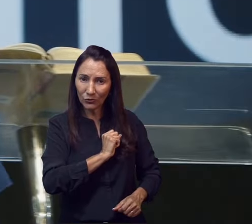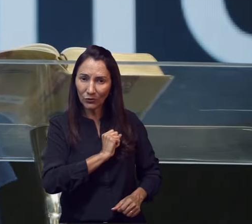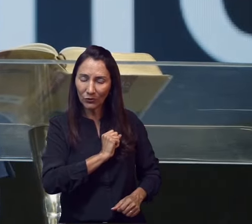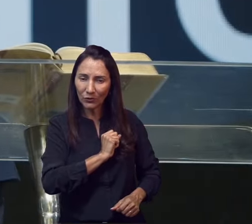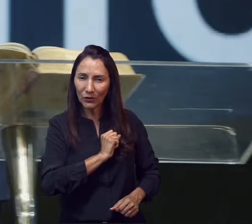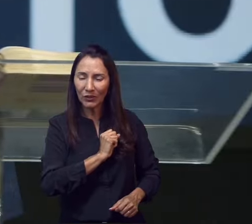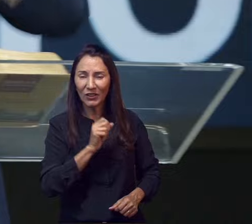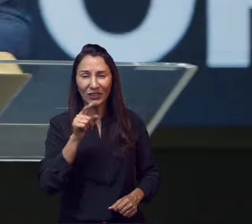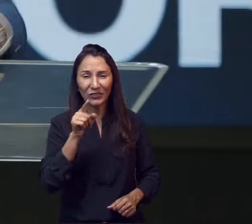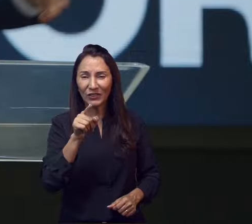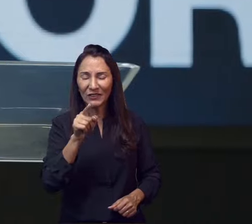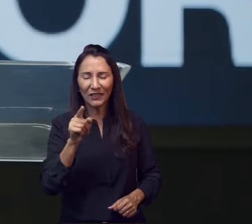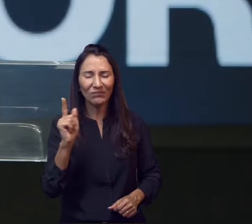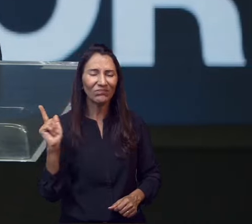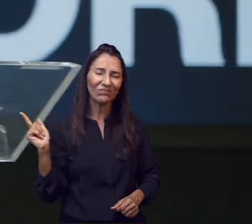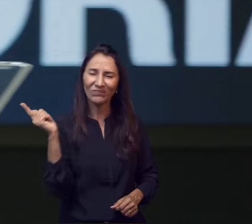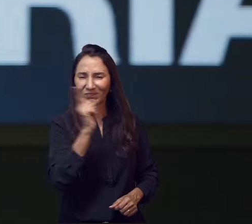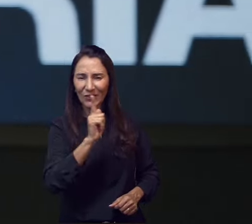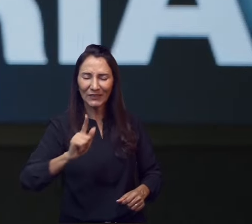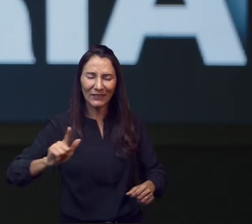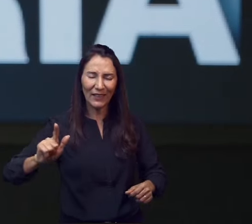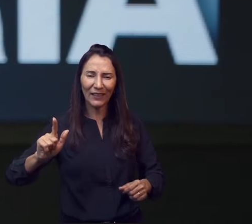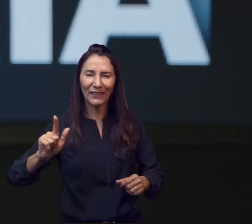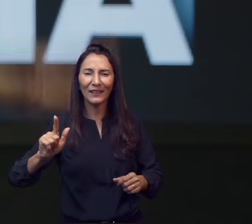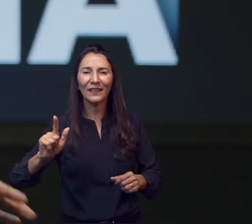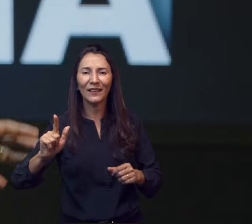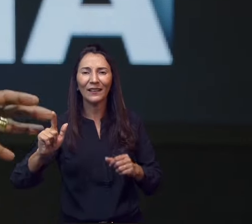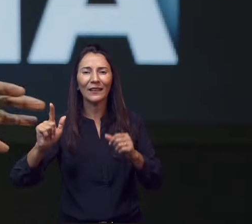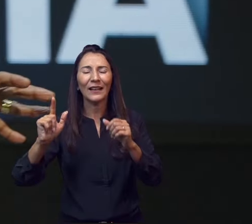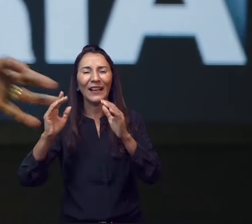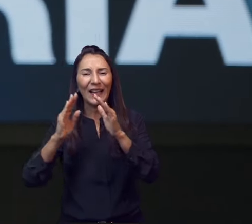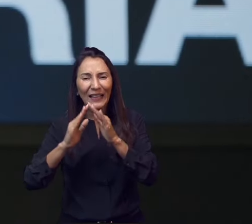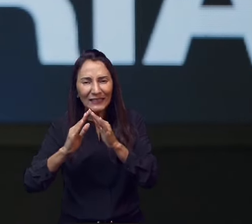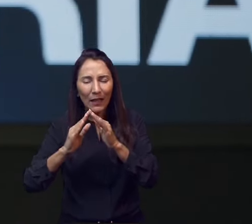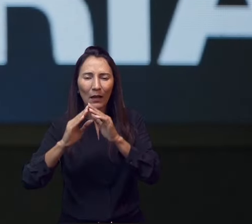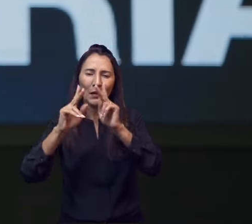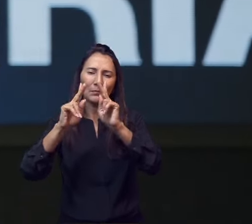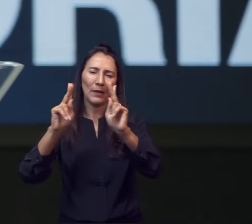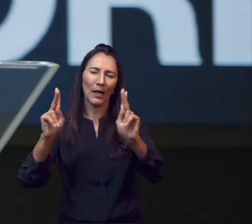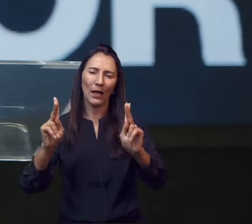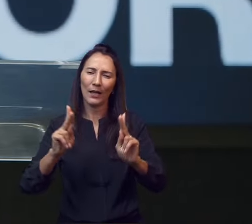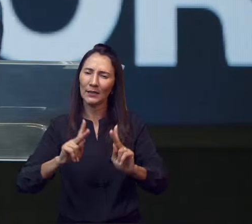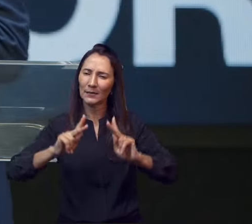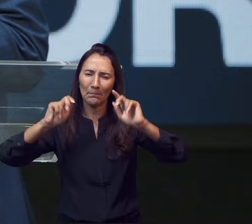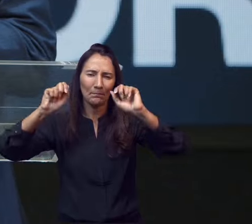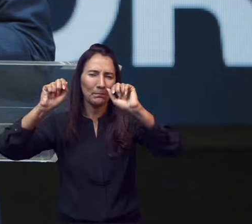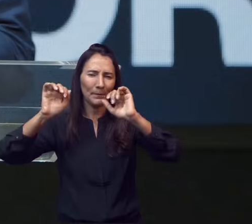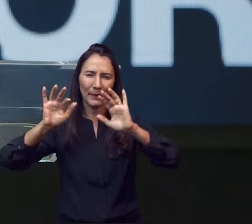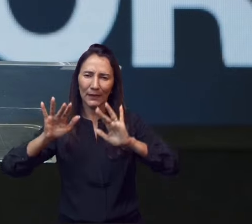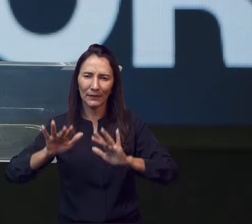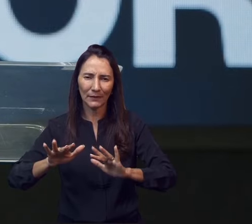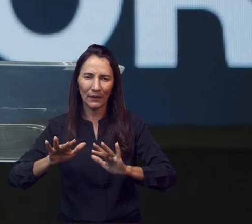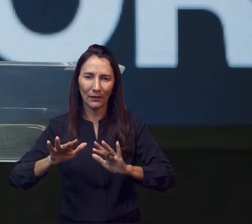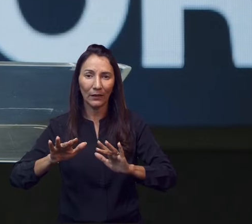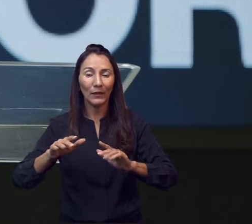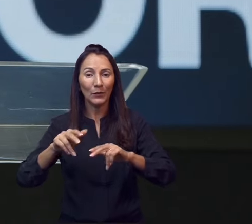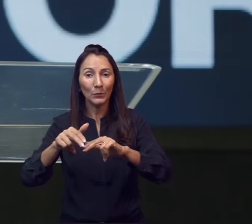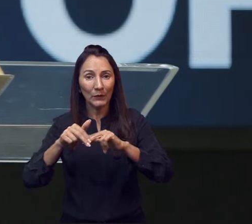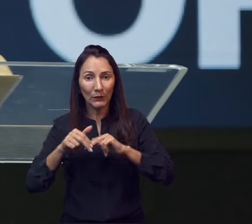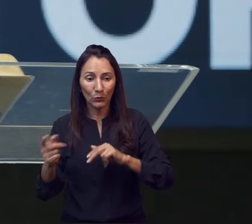repousar uma benção sobre a sua casa e Paulo na instrumentalidade do Espírito Santo